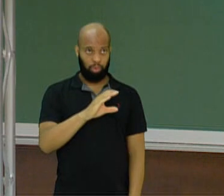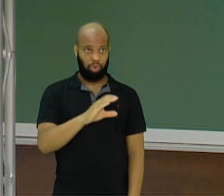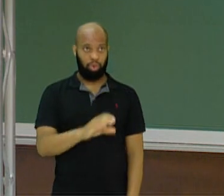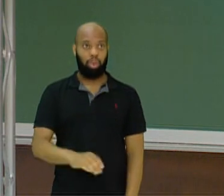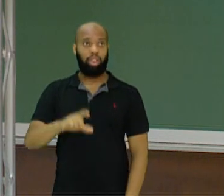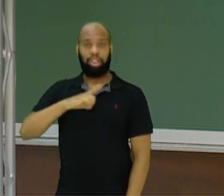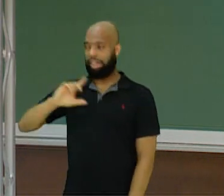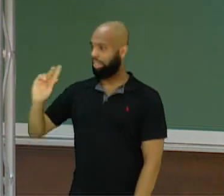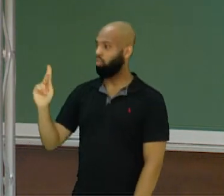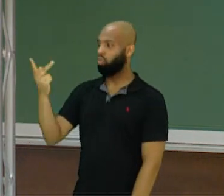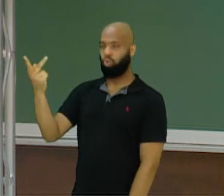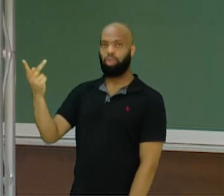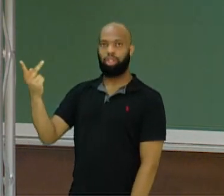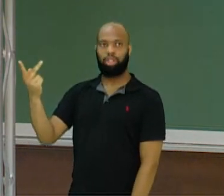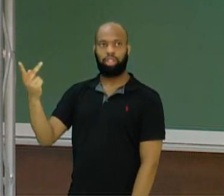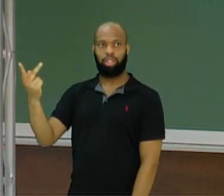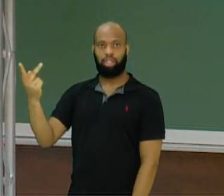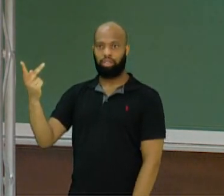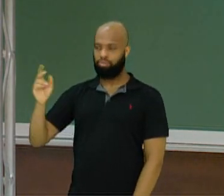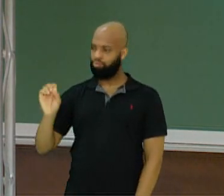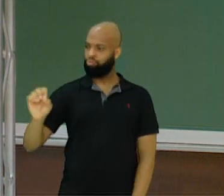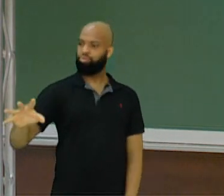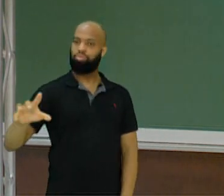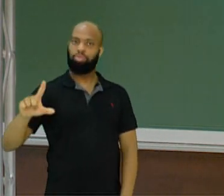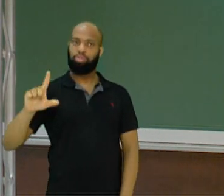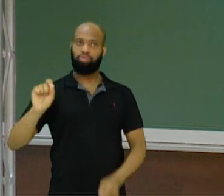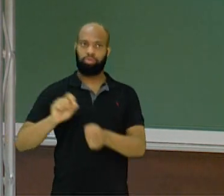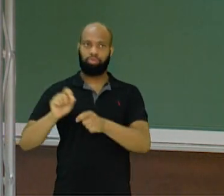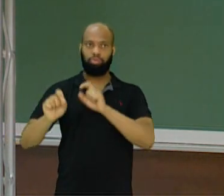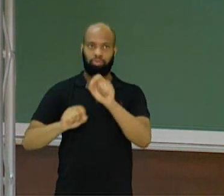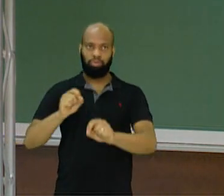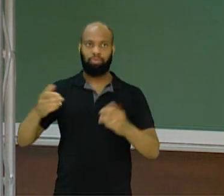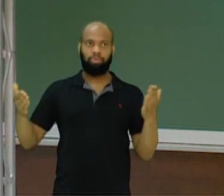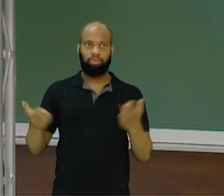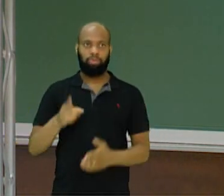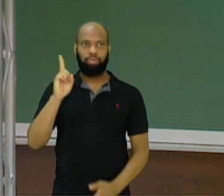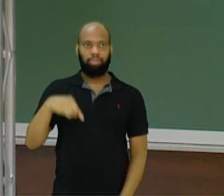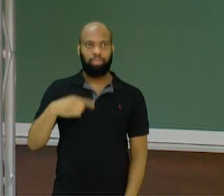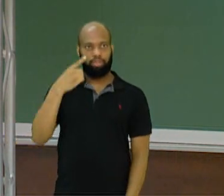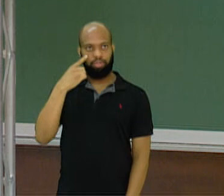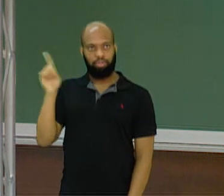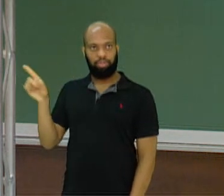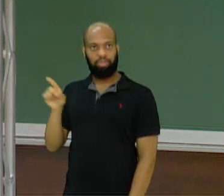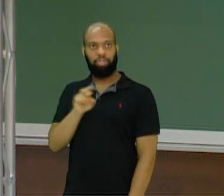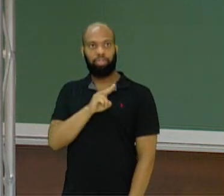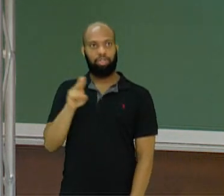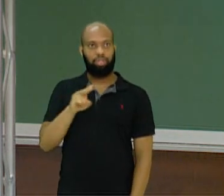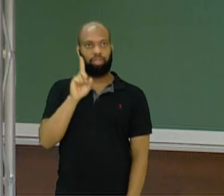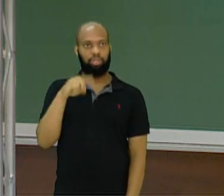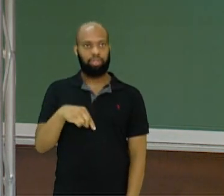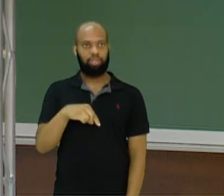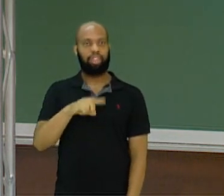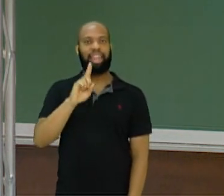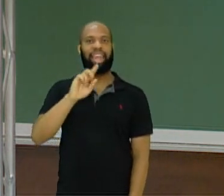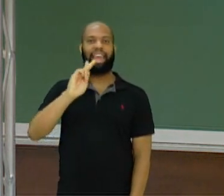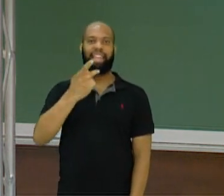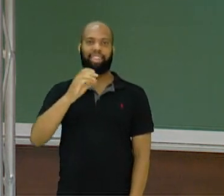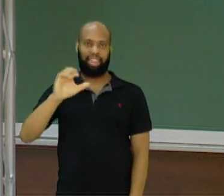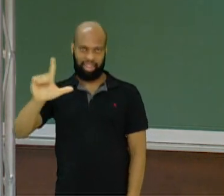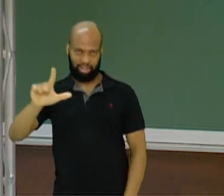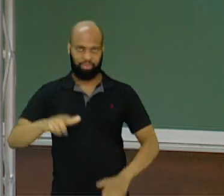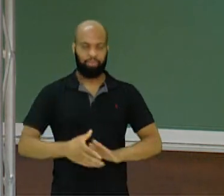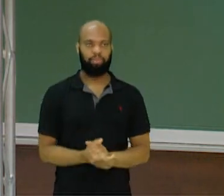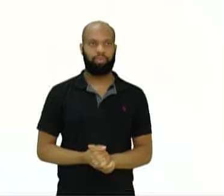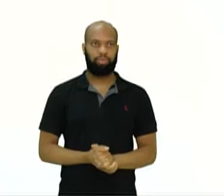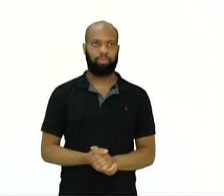o hidrogênio sai formando o cloreto de hidrogênio, que seria o nosso ácido clorídrico.